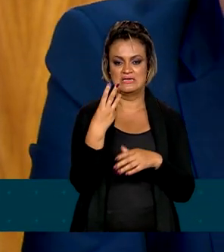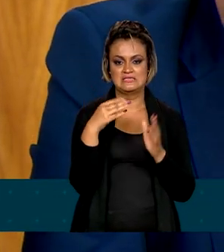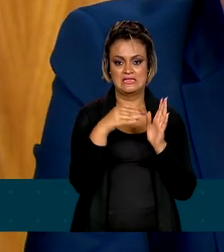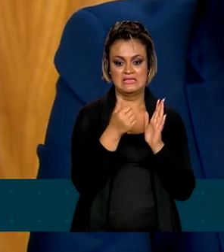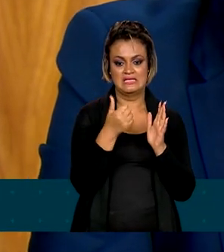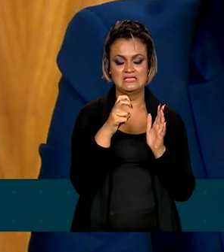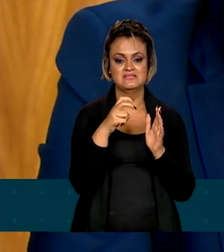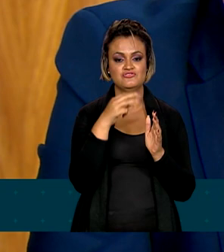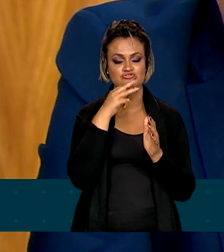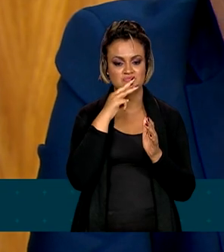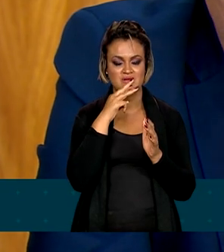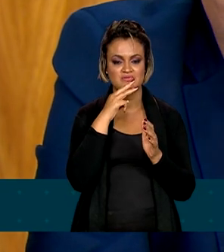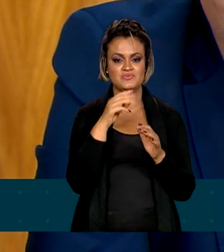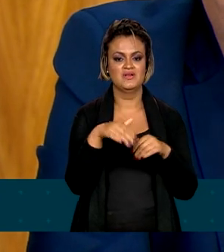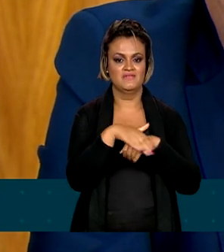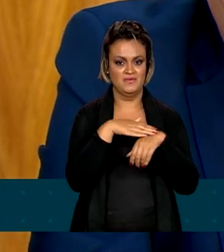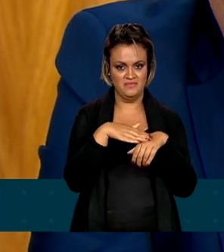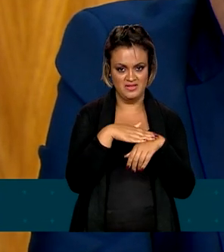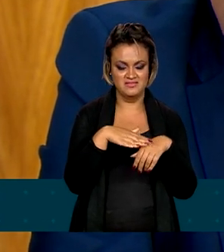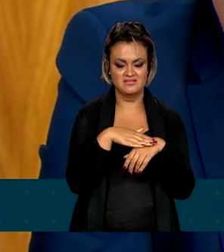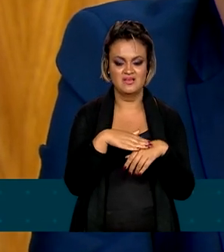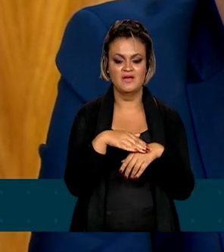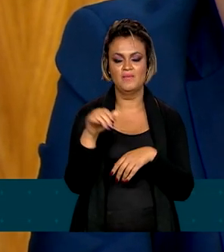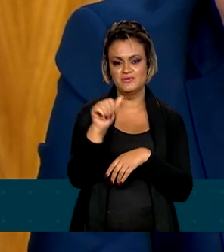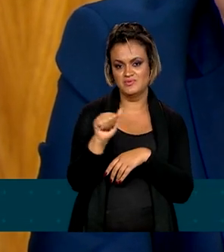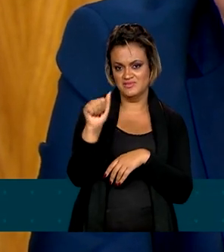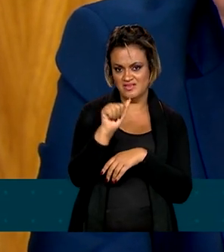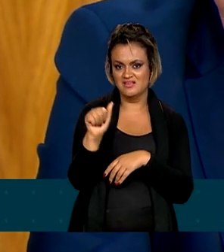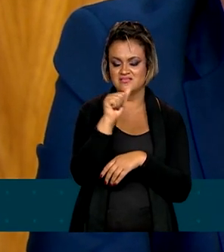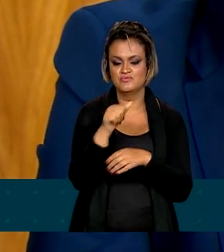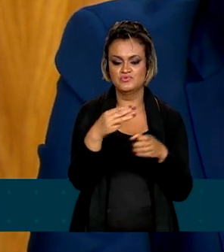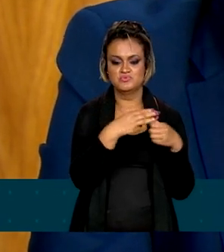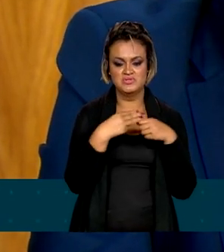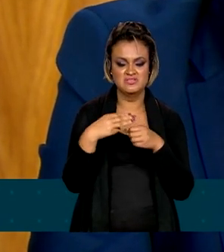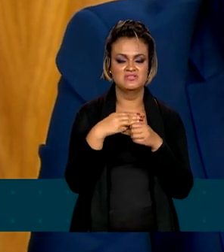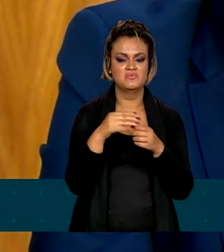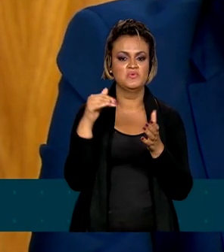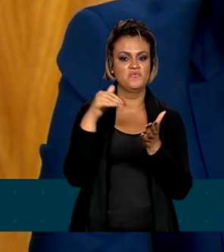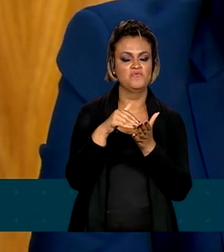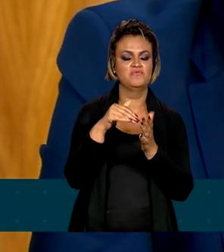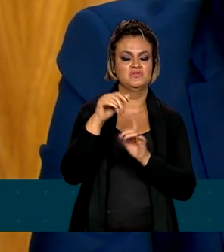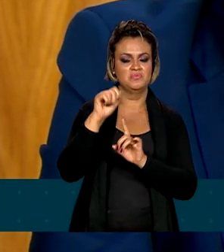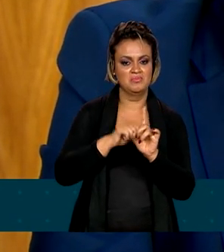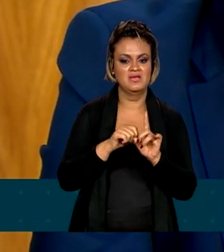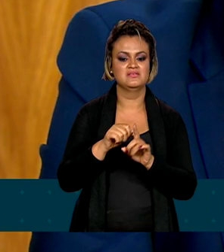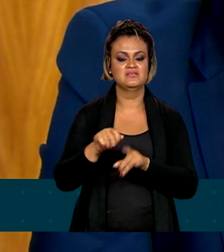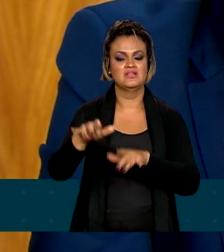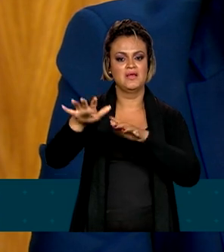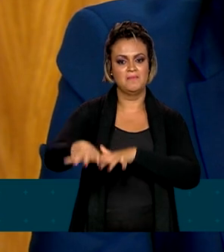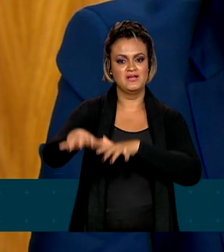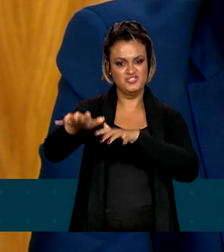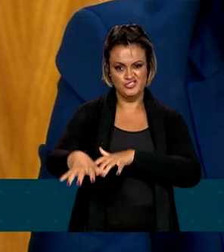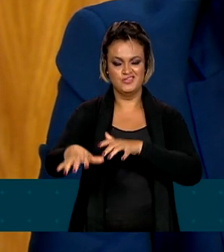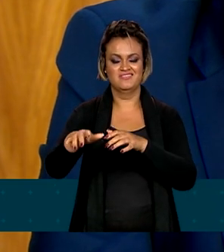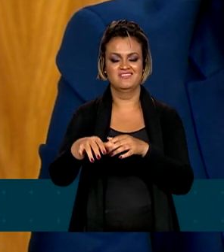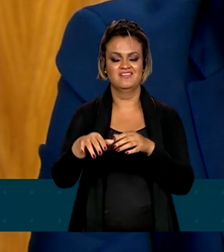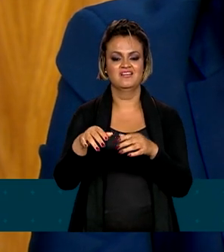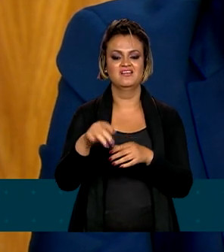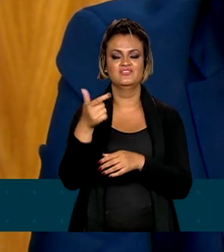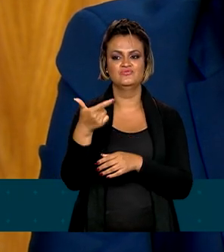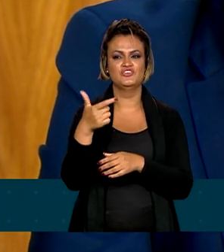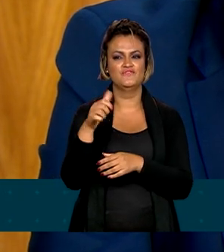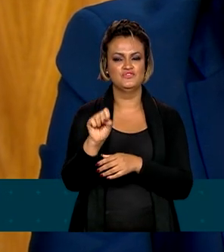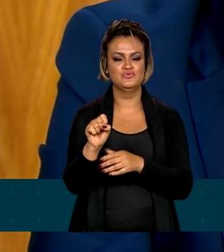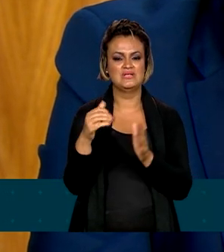março. Se encontra com a Associação Brasileira de Municípios no final do mês, tem a Marcha dos Municípios também de